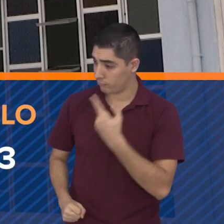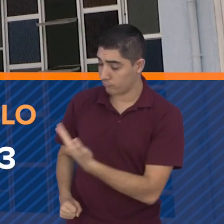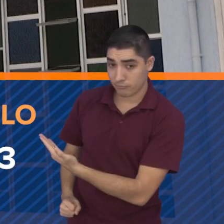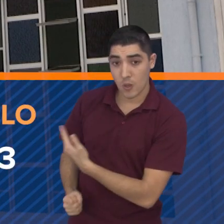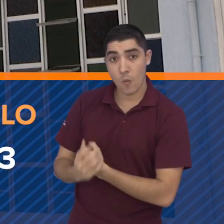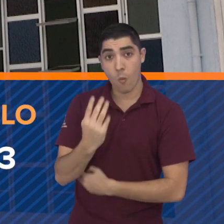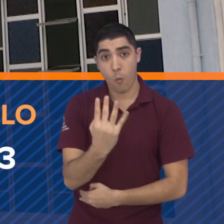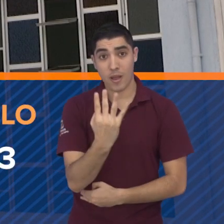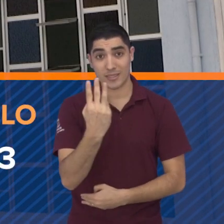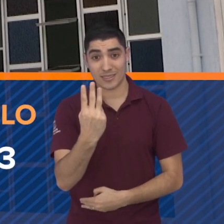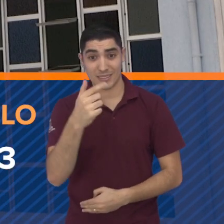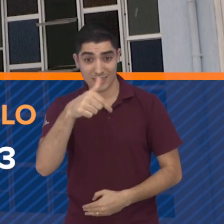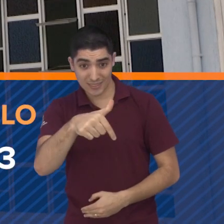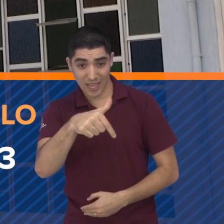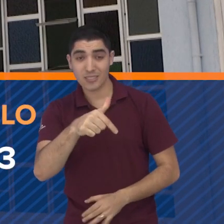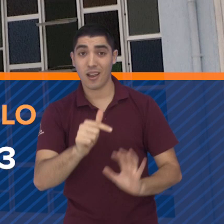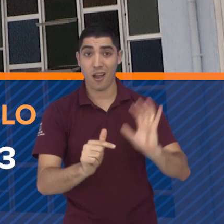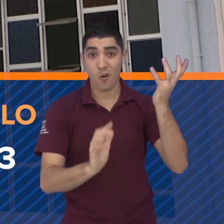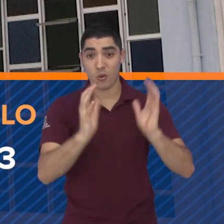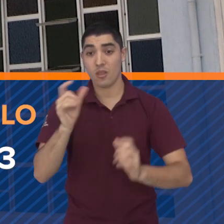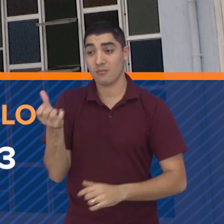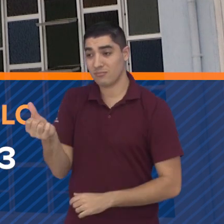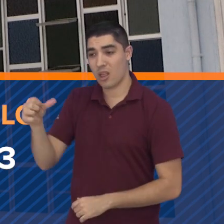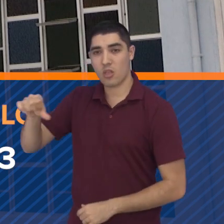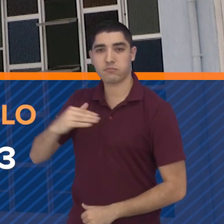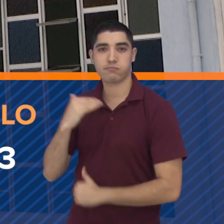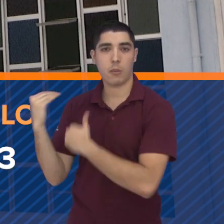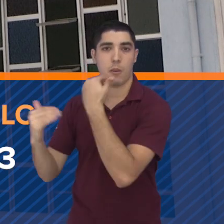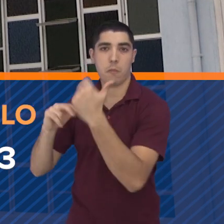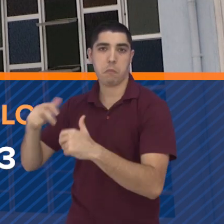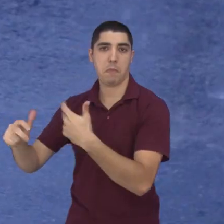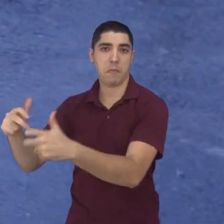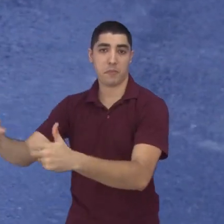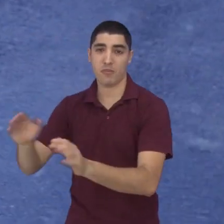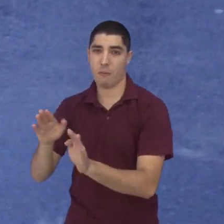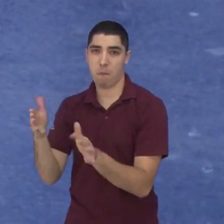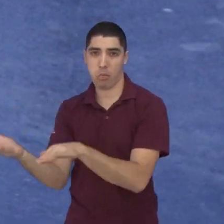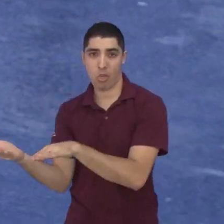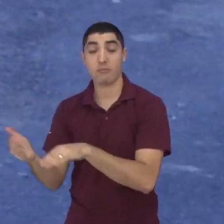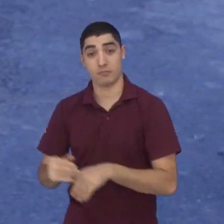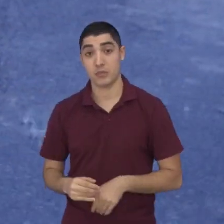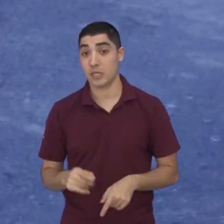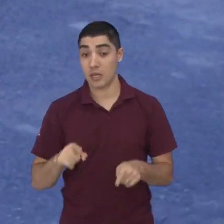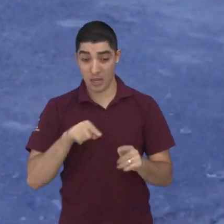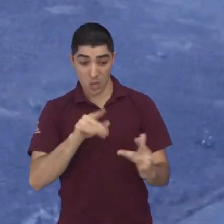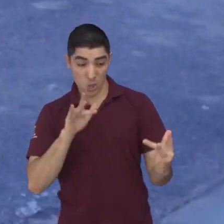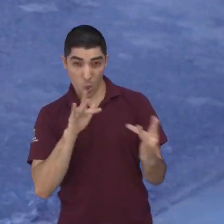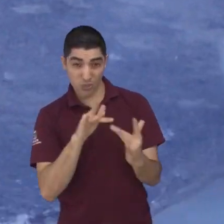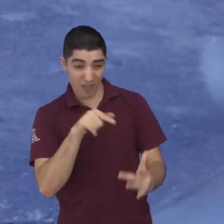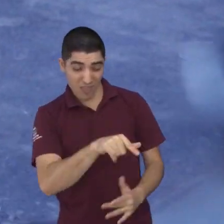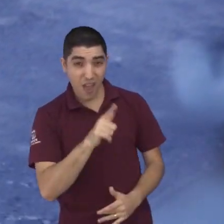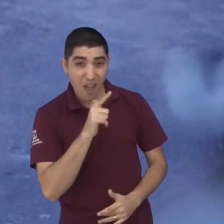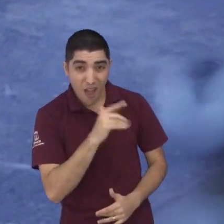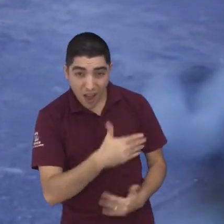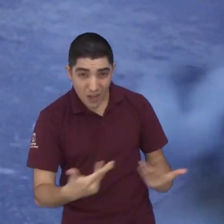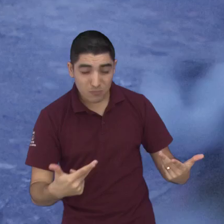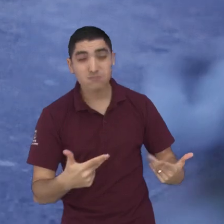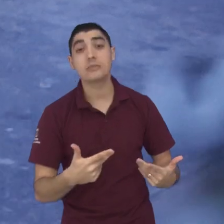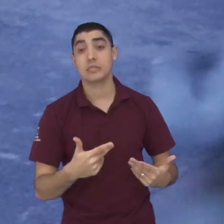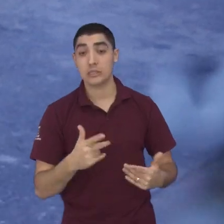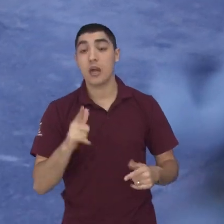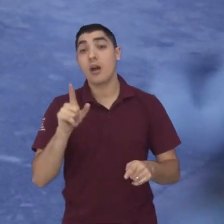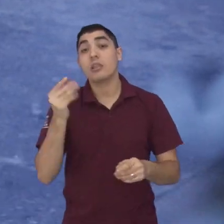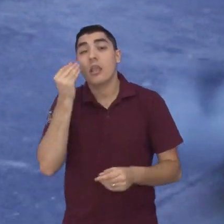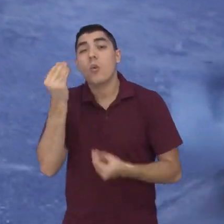foram 437 casos e 69 mortes além de evitar o contato direto com a água outro